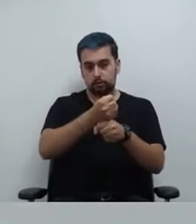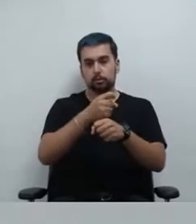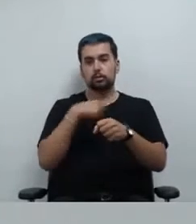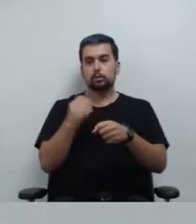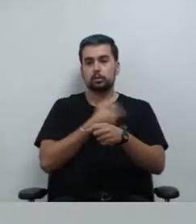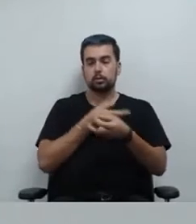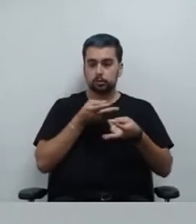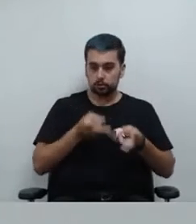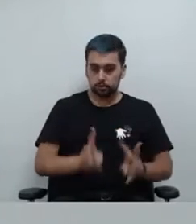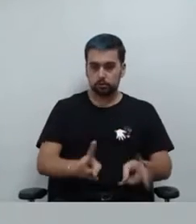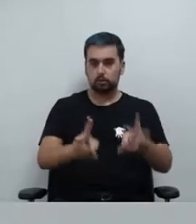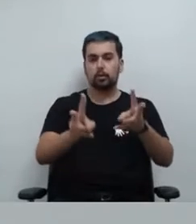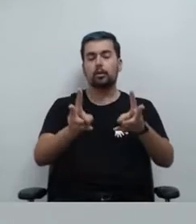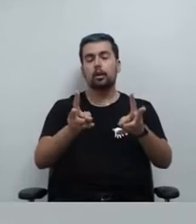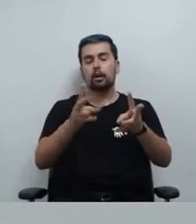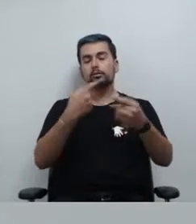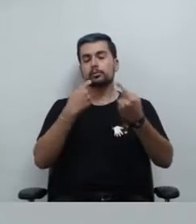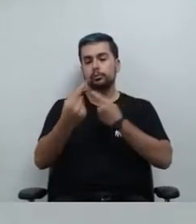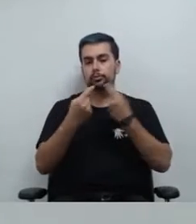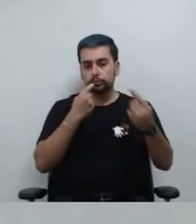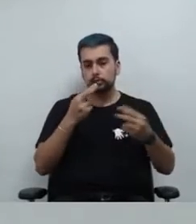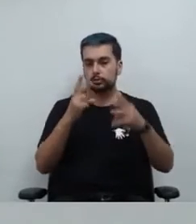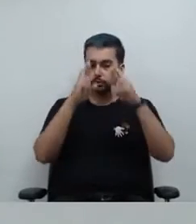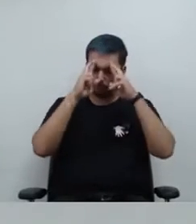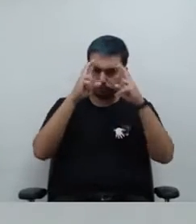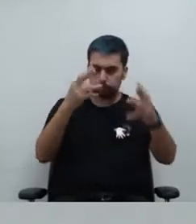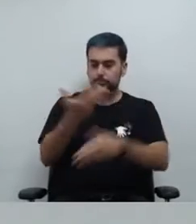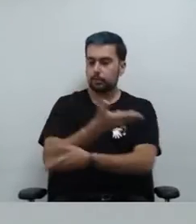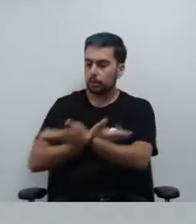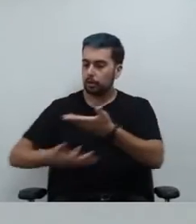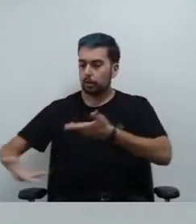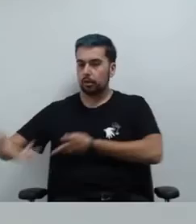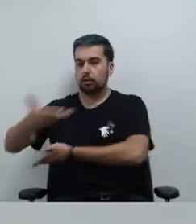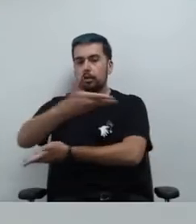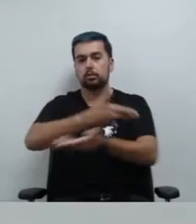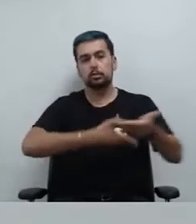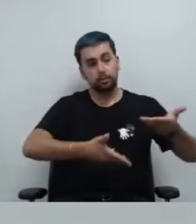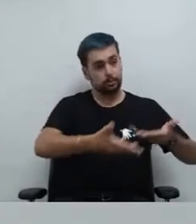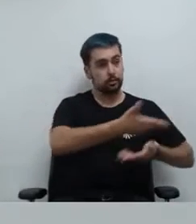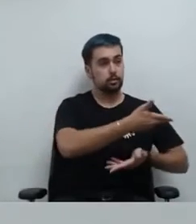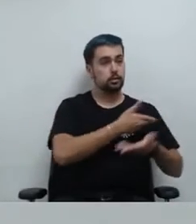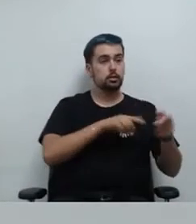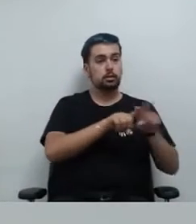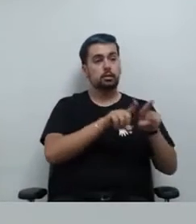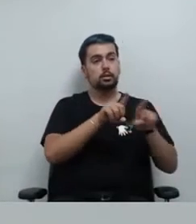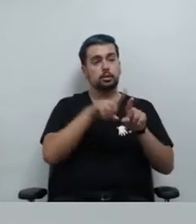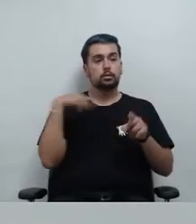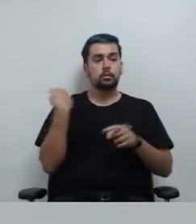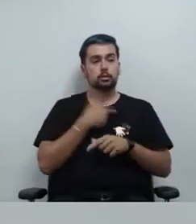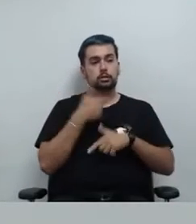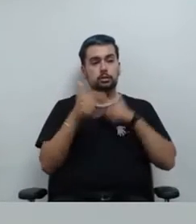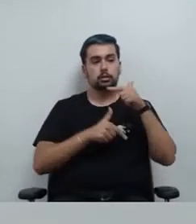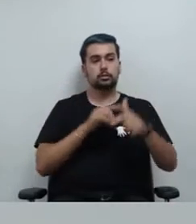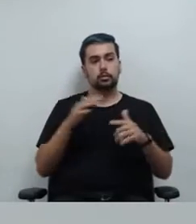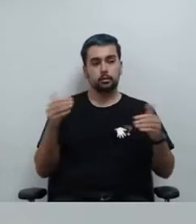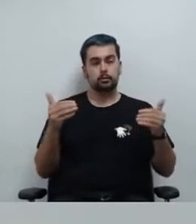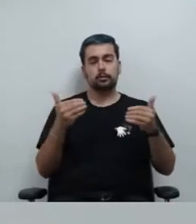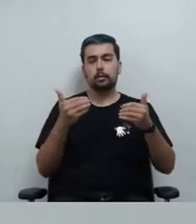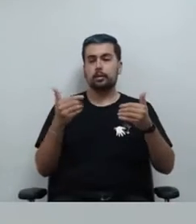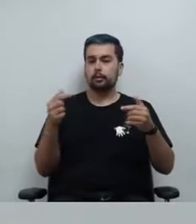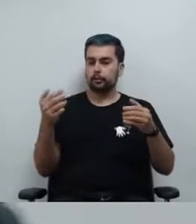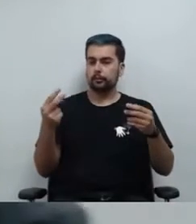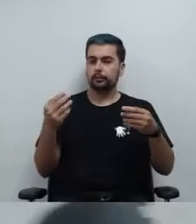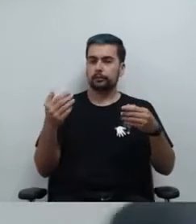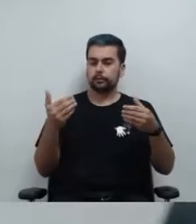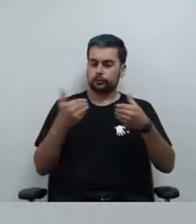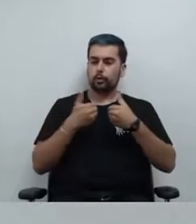diálogo respeitoso, com as trocas com os núcleos. Convido vocês a conhecerem mais de perto o nosso trabalho, para que vocês possam entender também como tem